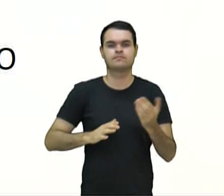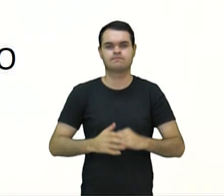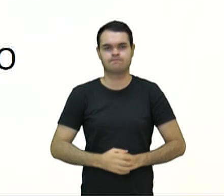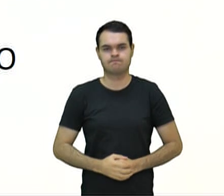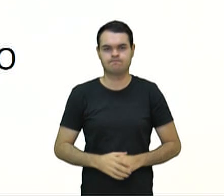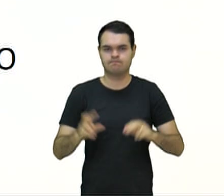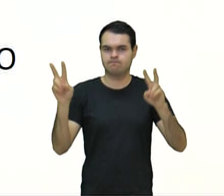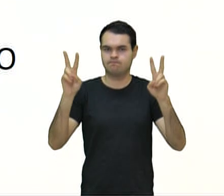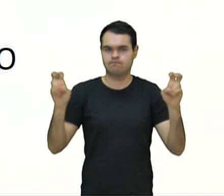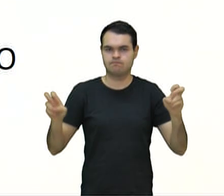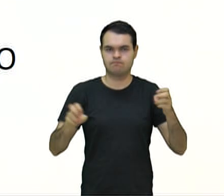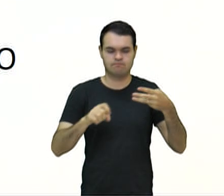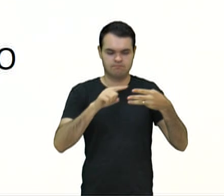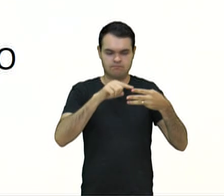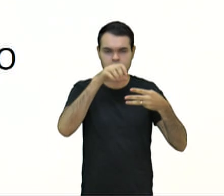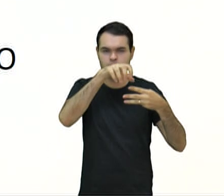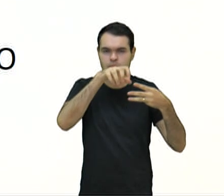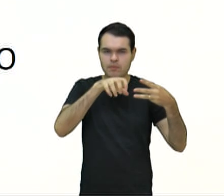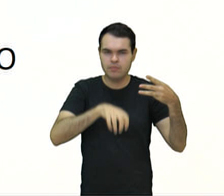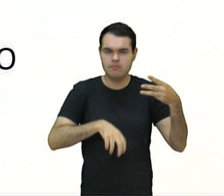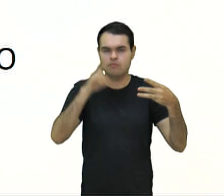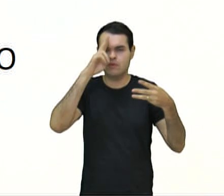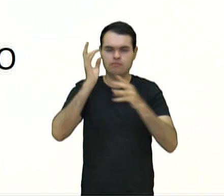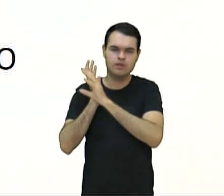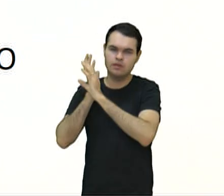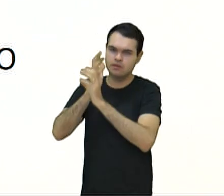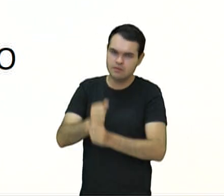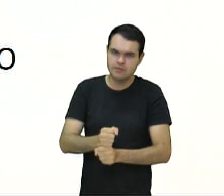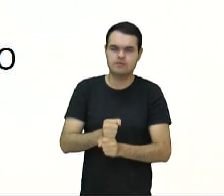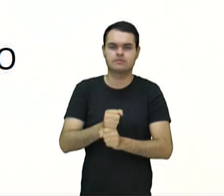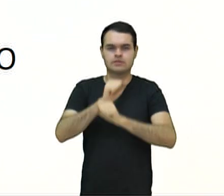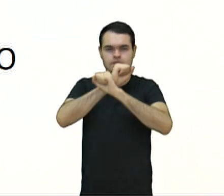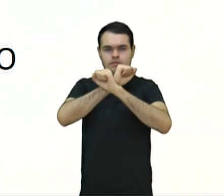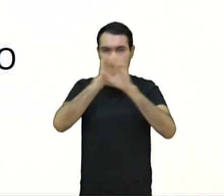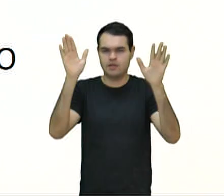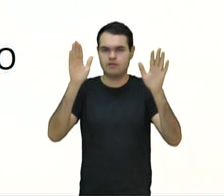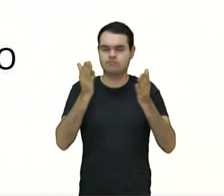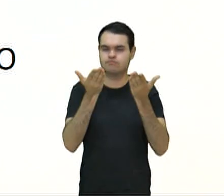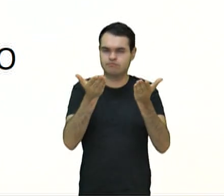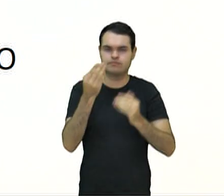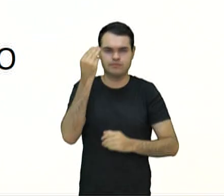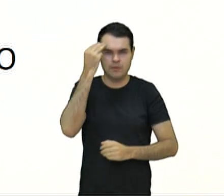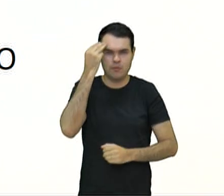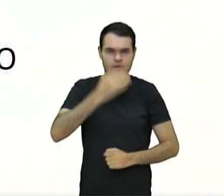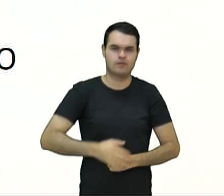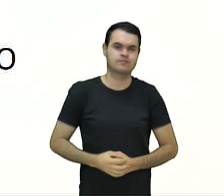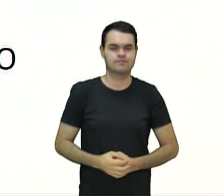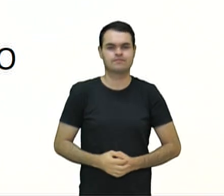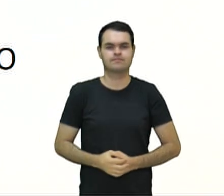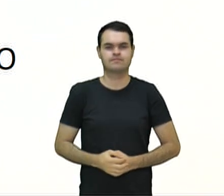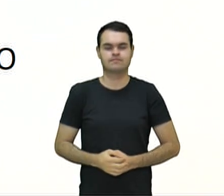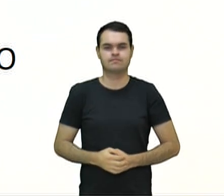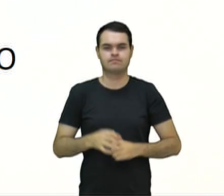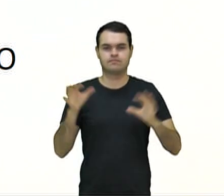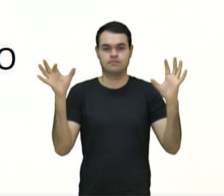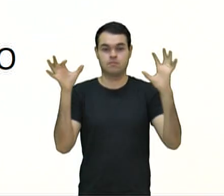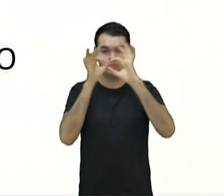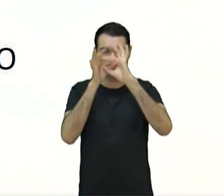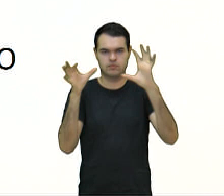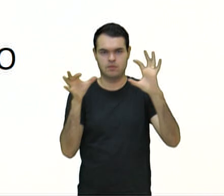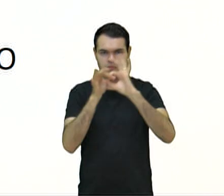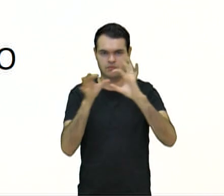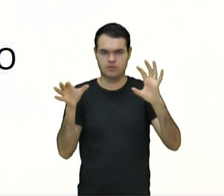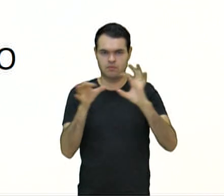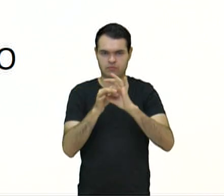sobre os setores da economia, para a gente relembrar isso aí, para ficar mais fresco aí na memória. Associe as colunas de acordo